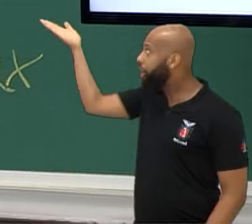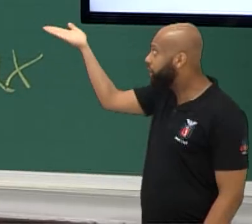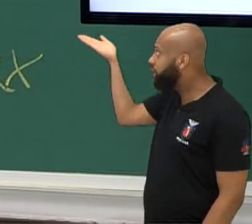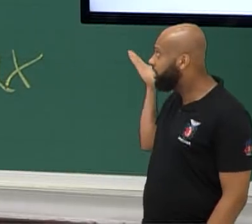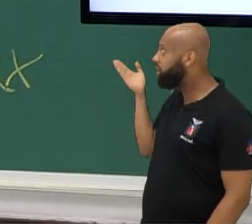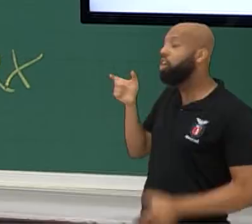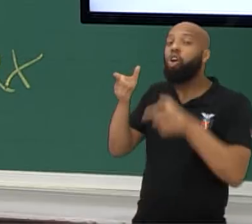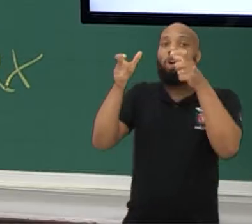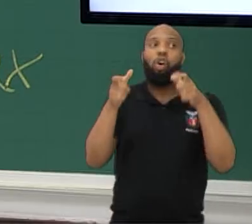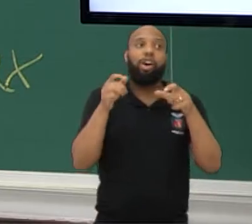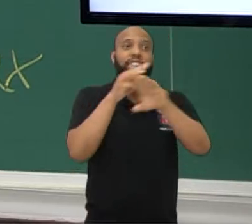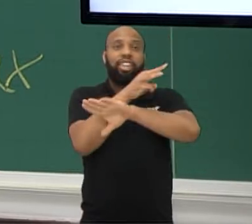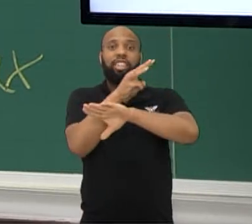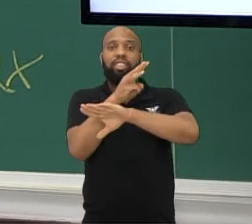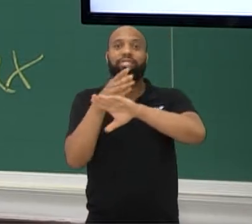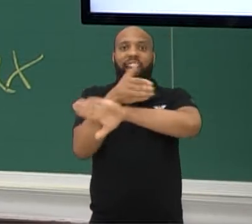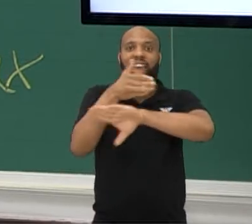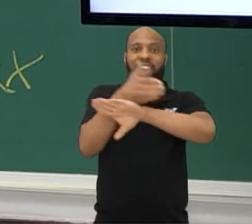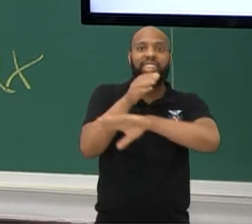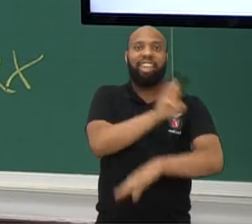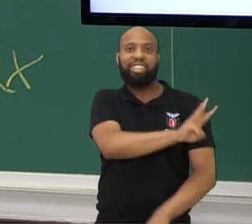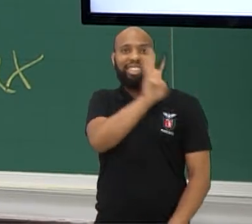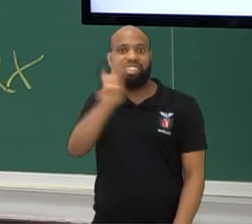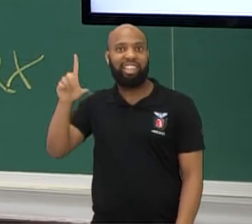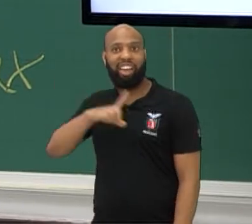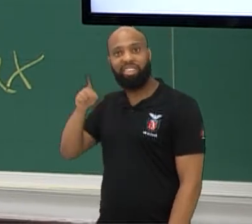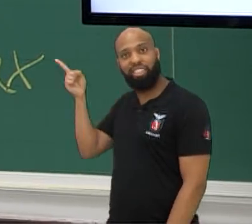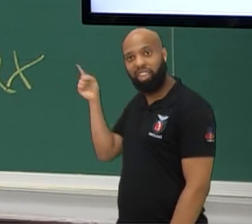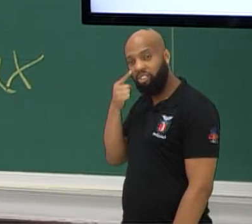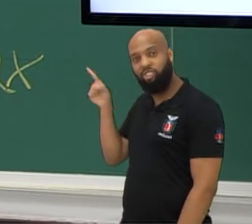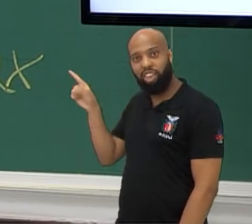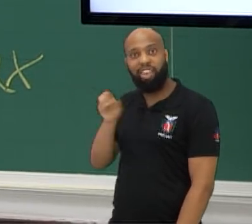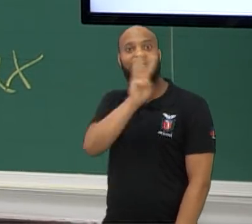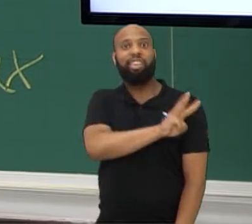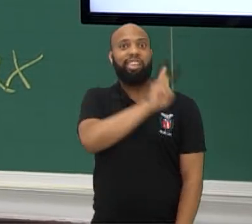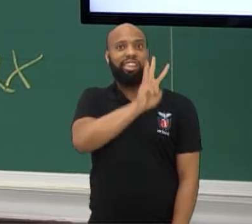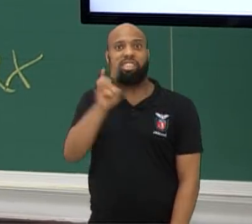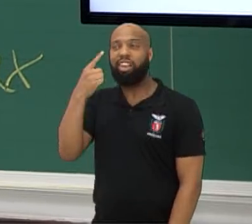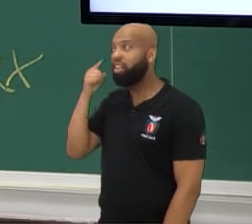o acesso a esse livro, a obra do Karl Marx, chamado O Capital.